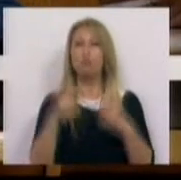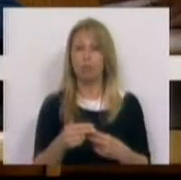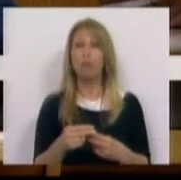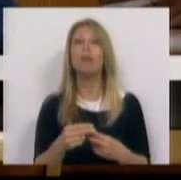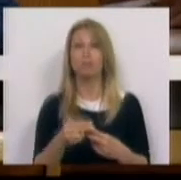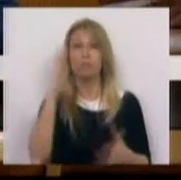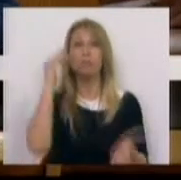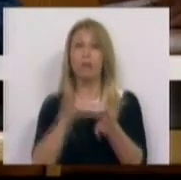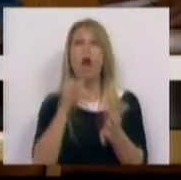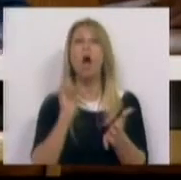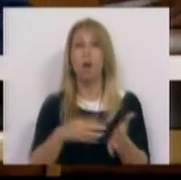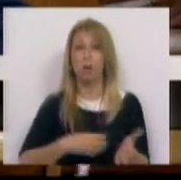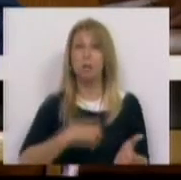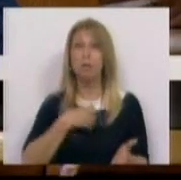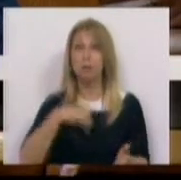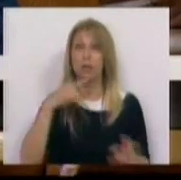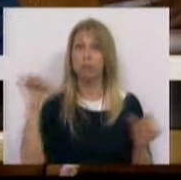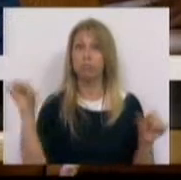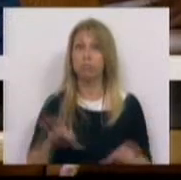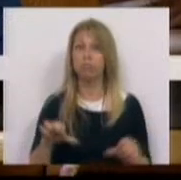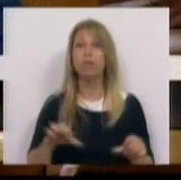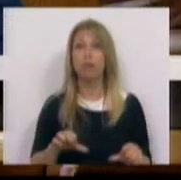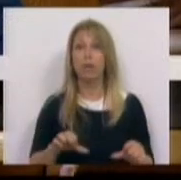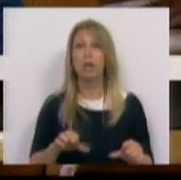fizeram sentir muito duramente entre os alunos